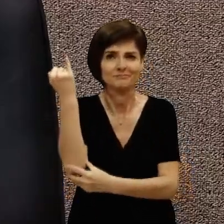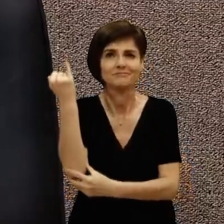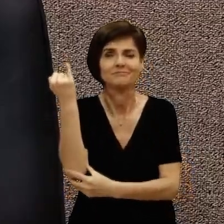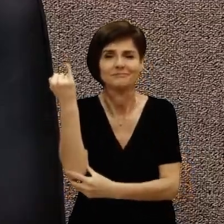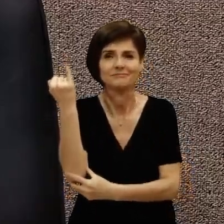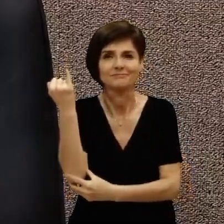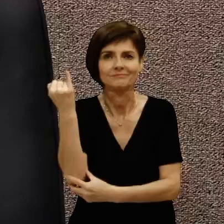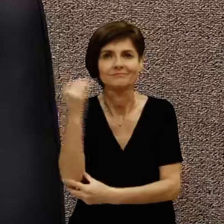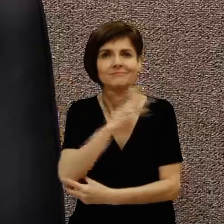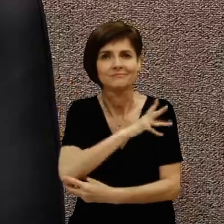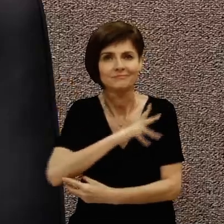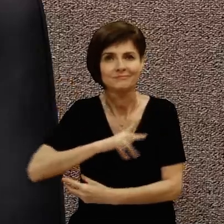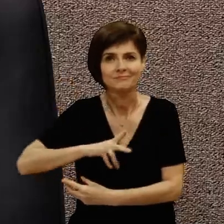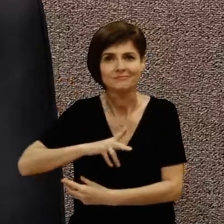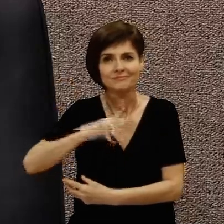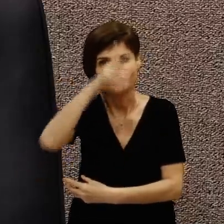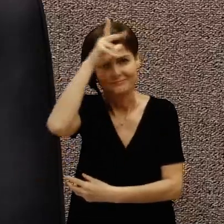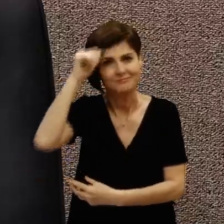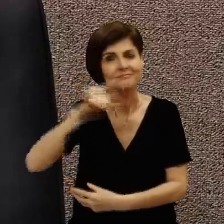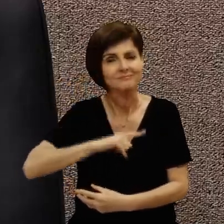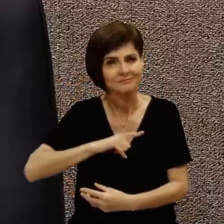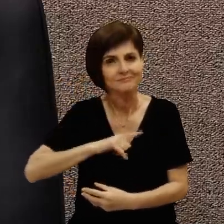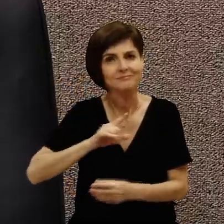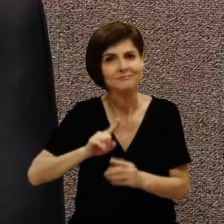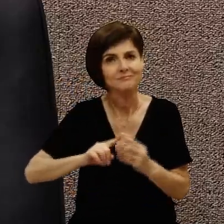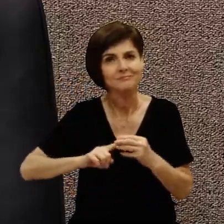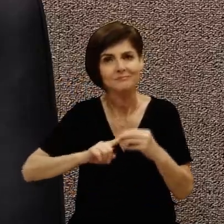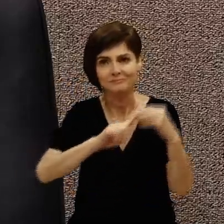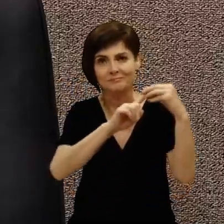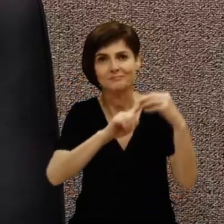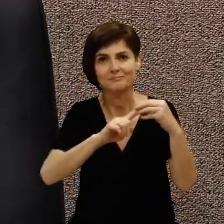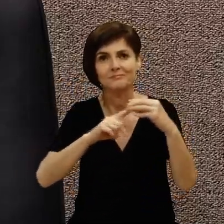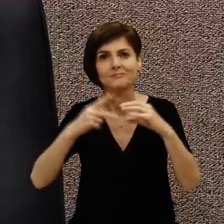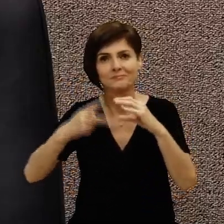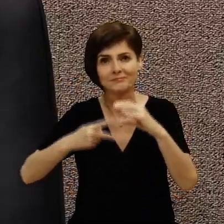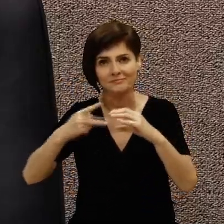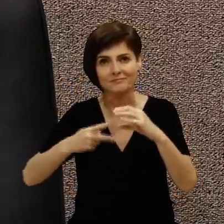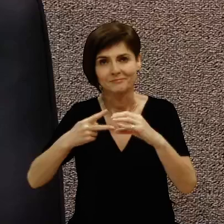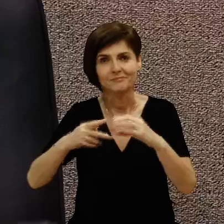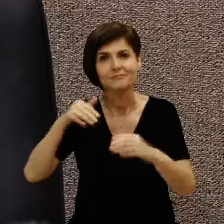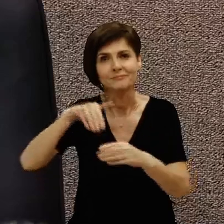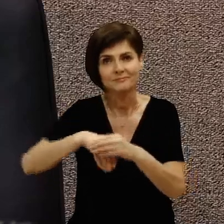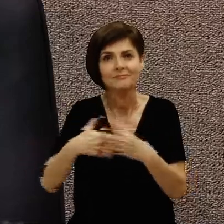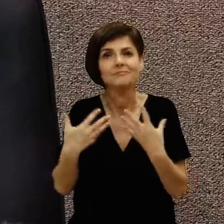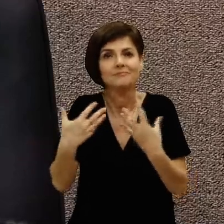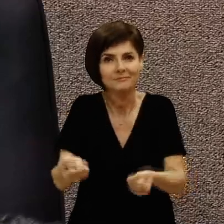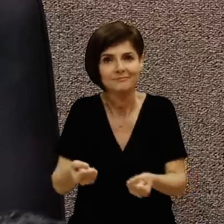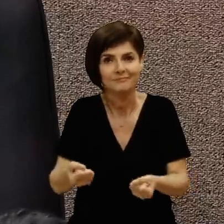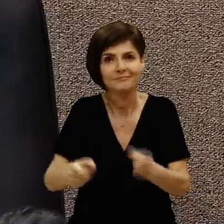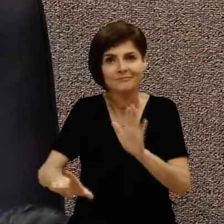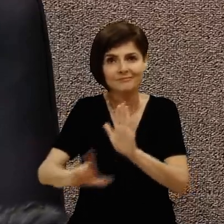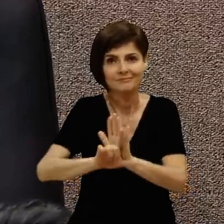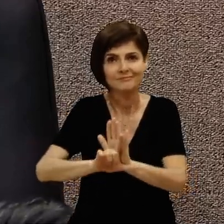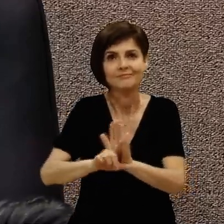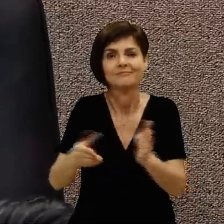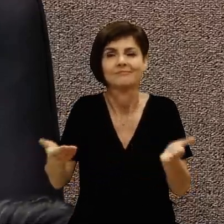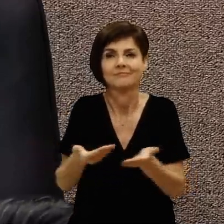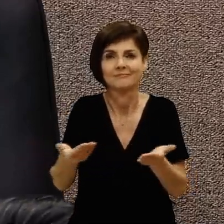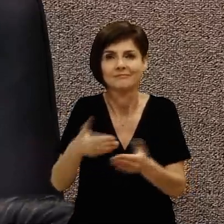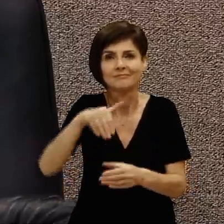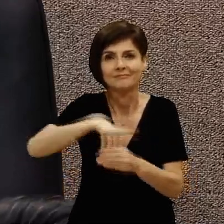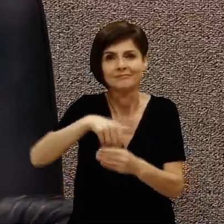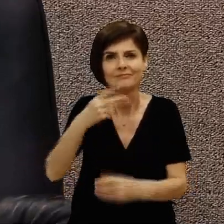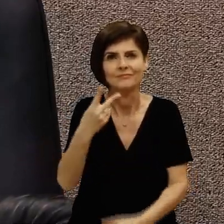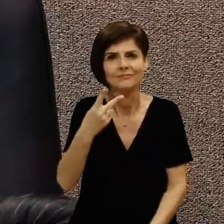teve, e eu quero parabenizar, e eu tenho certeza que agora todos nós aprovaremos essa lei que está a